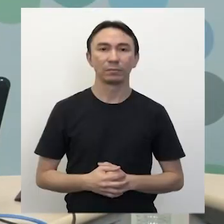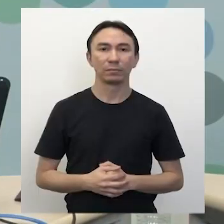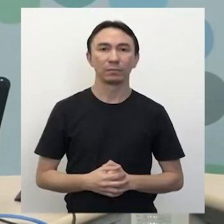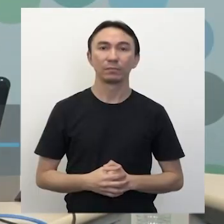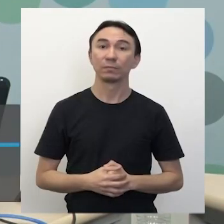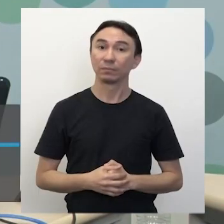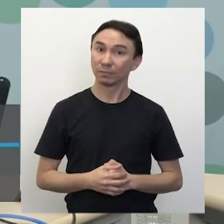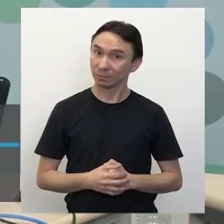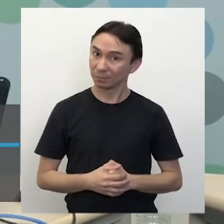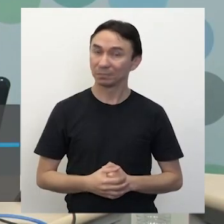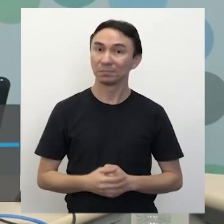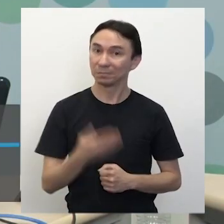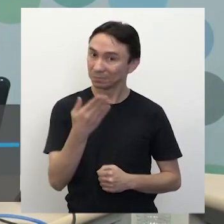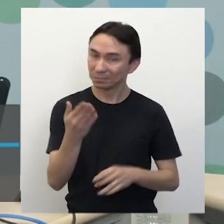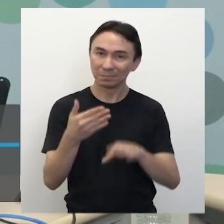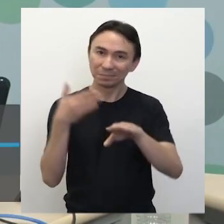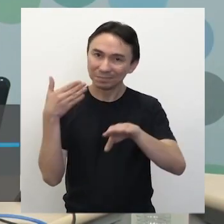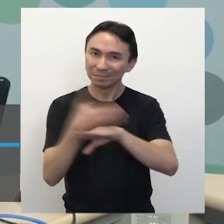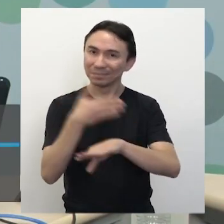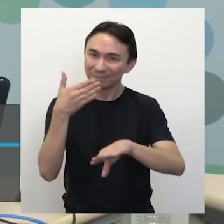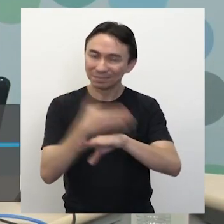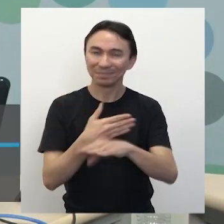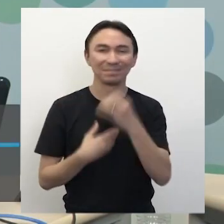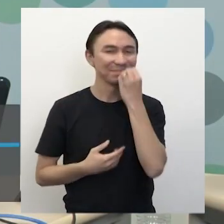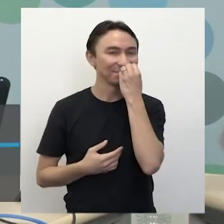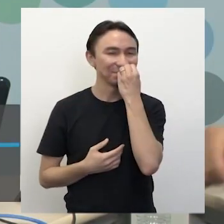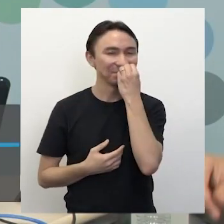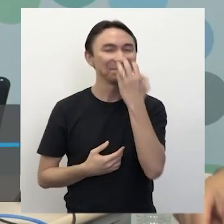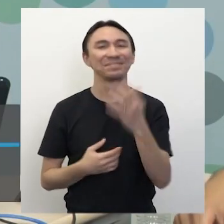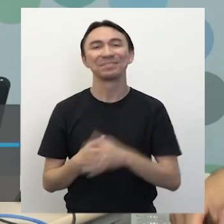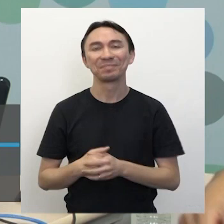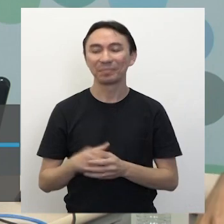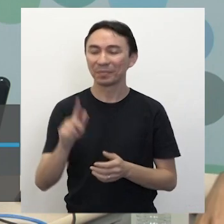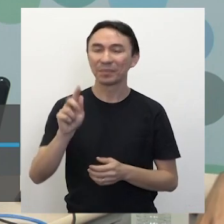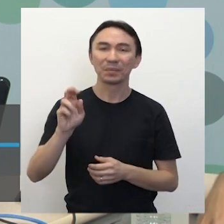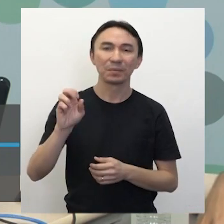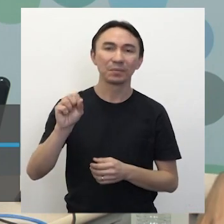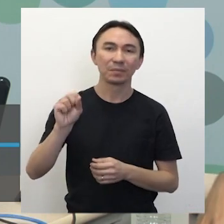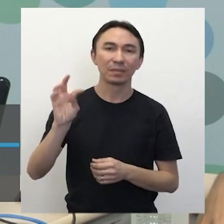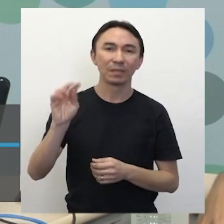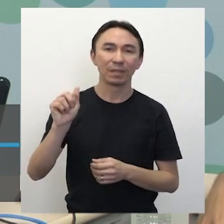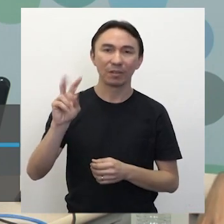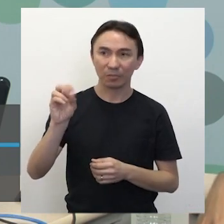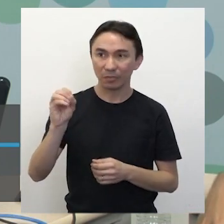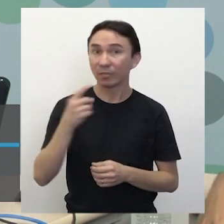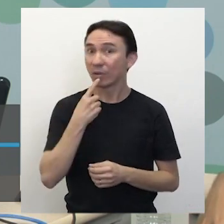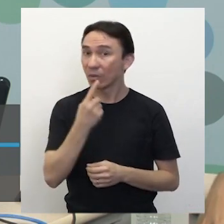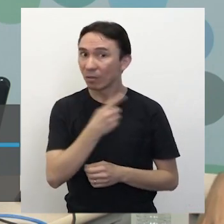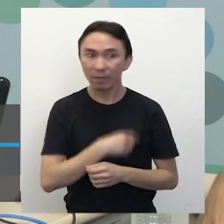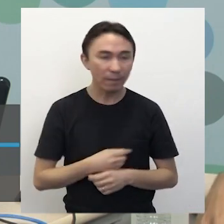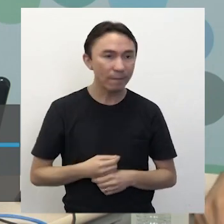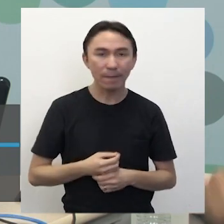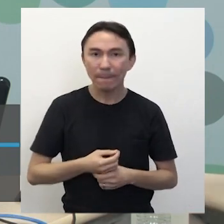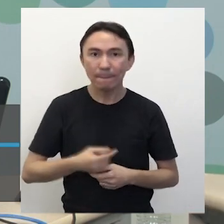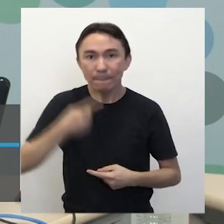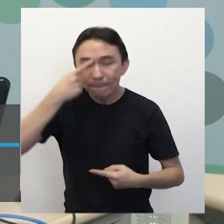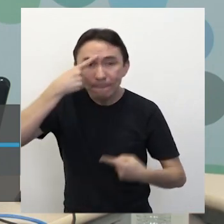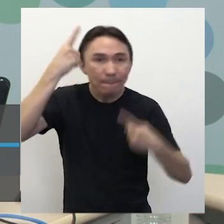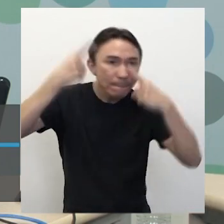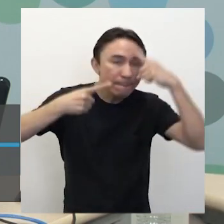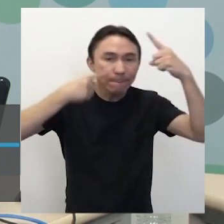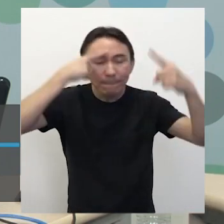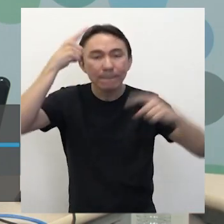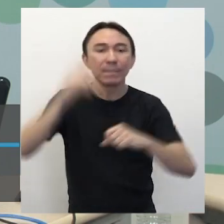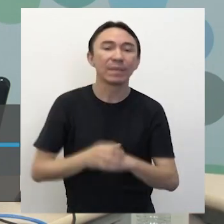Bom que vocês estão aí participando, ficaram atentos mesmo. O Gustavo diz criatividade e a Sabrina fala ter um